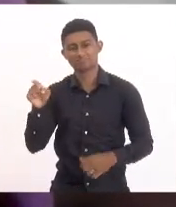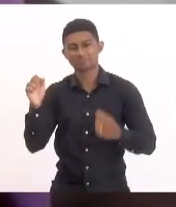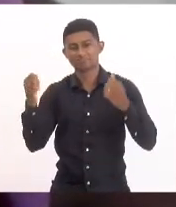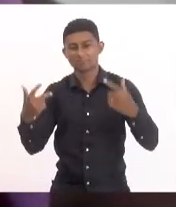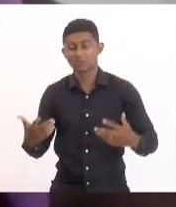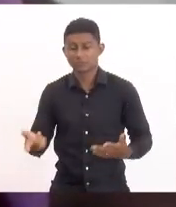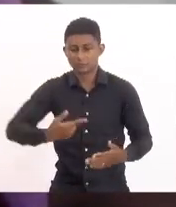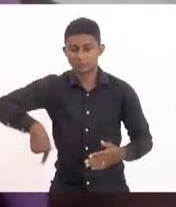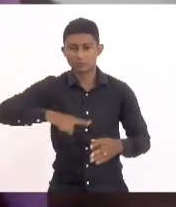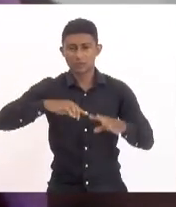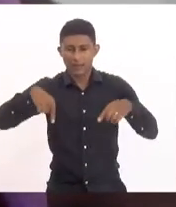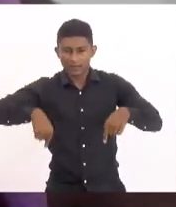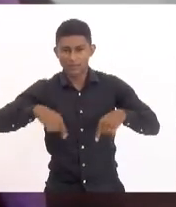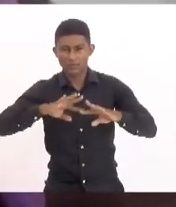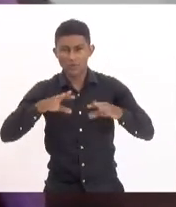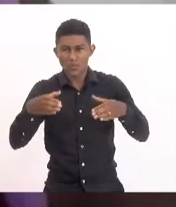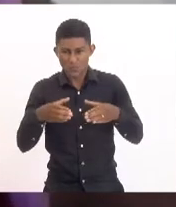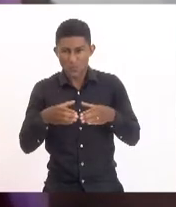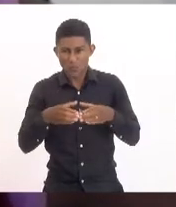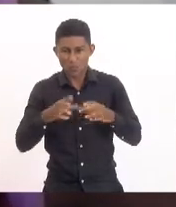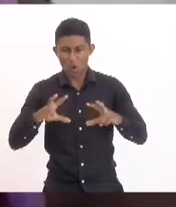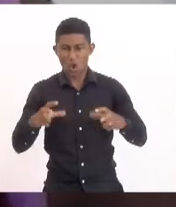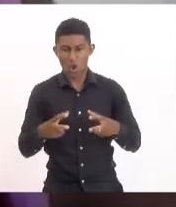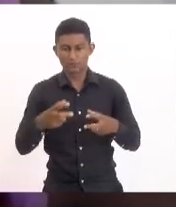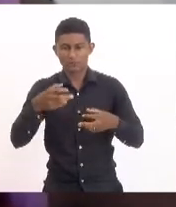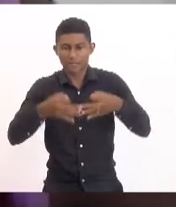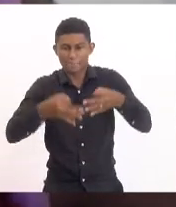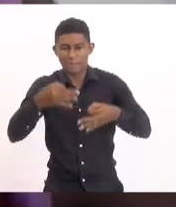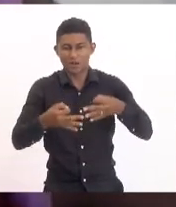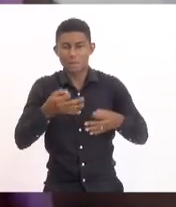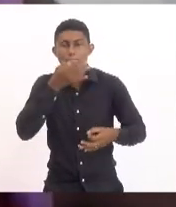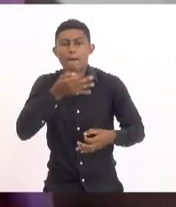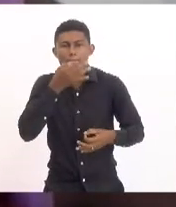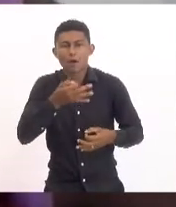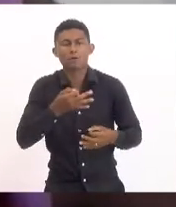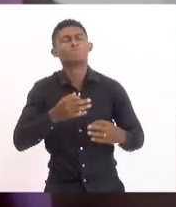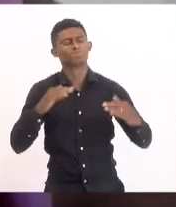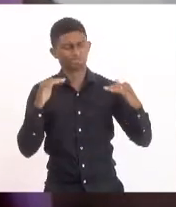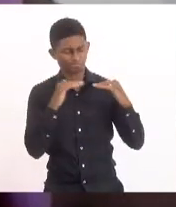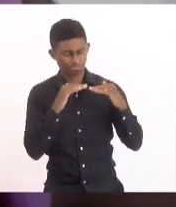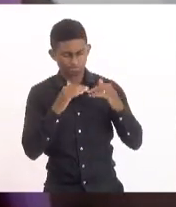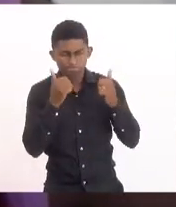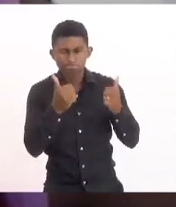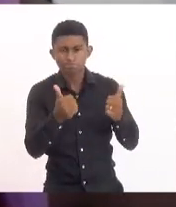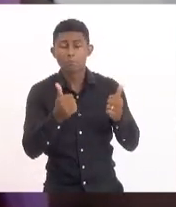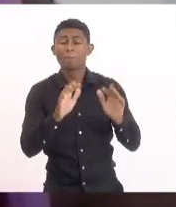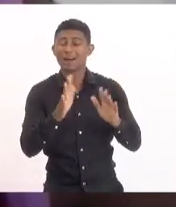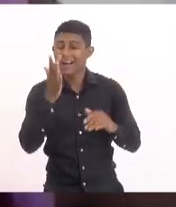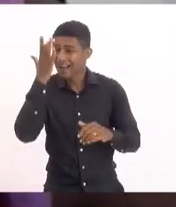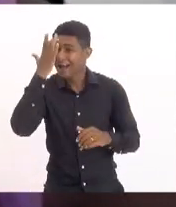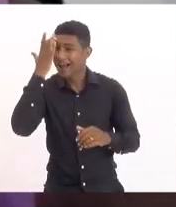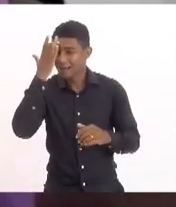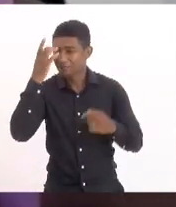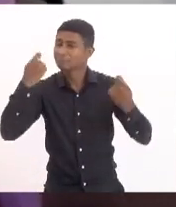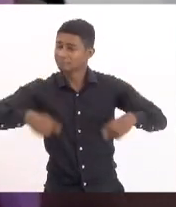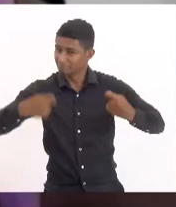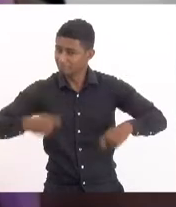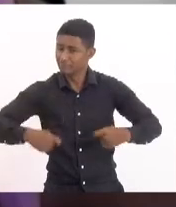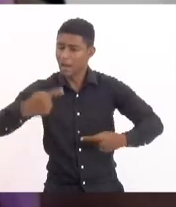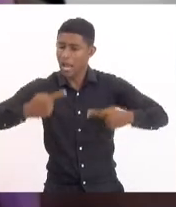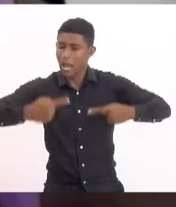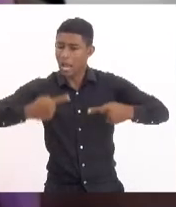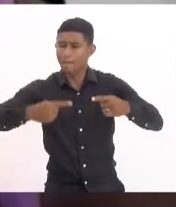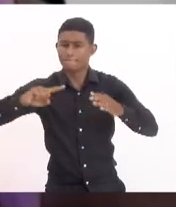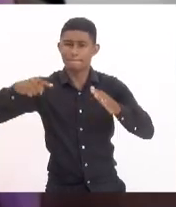parecer na Comissão de Trabalho é favorável, mas acredito que haja necessidade mesmo de aprofundarmos e